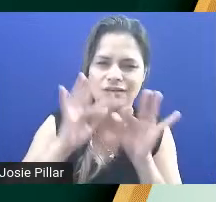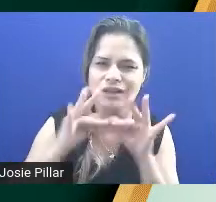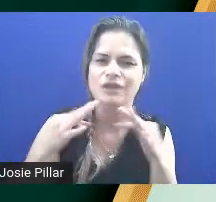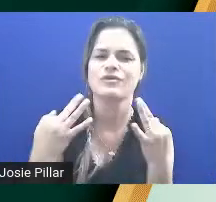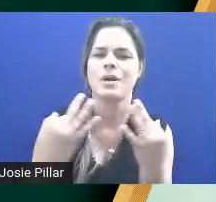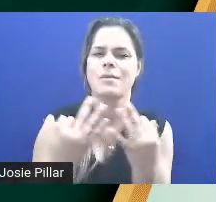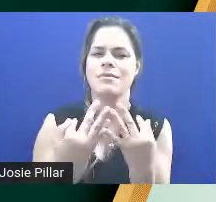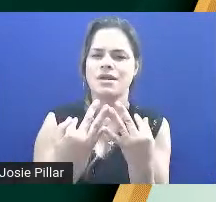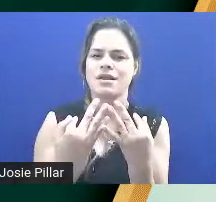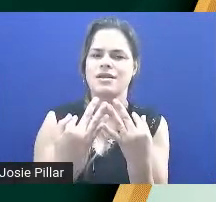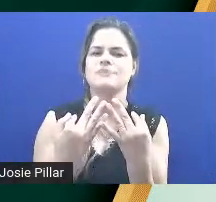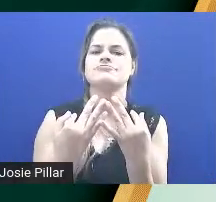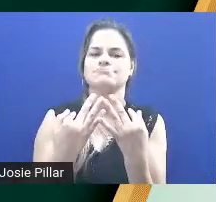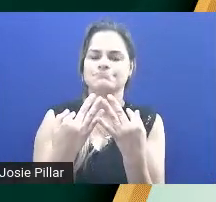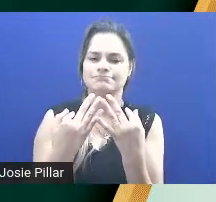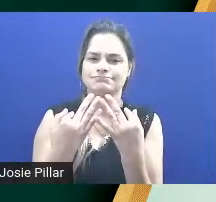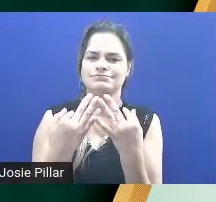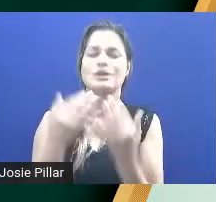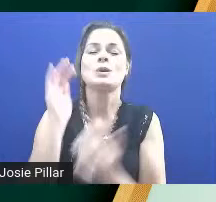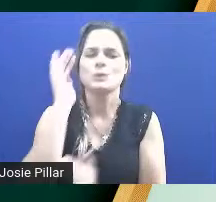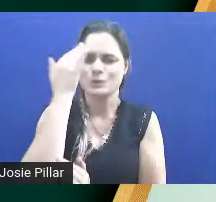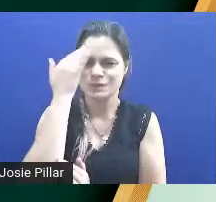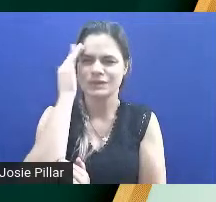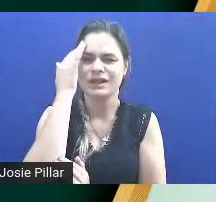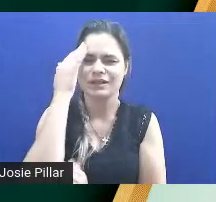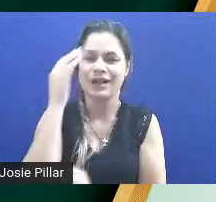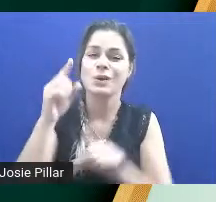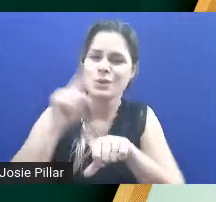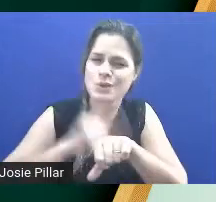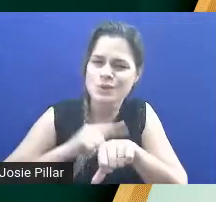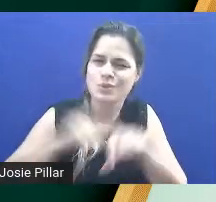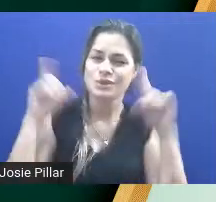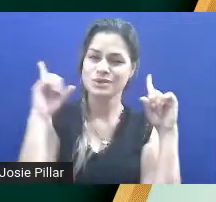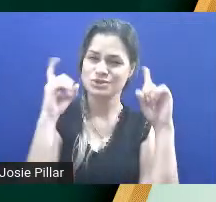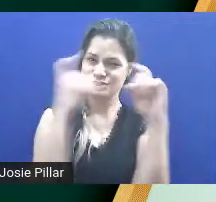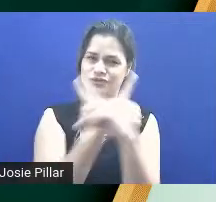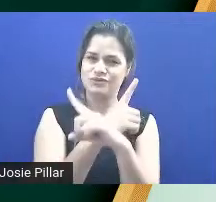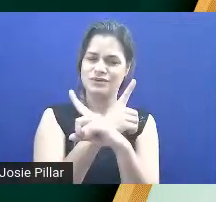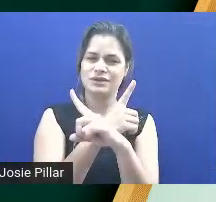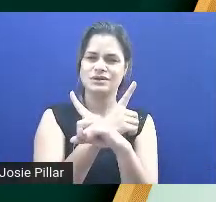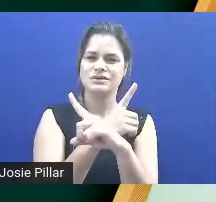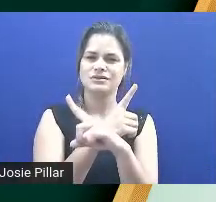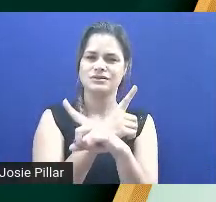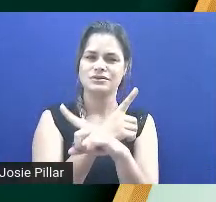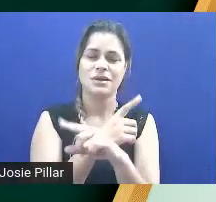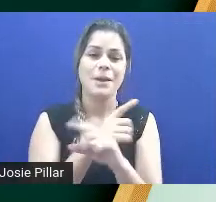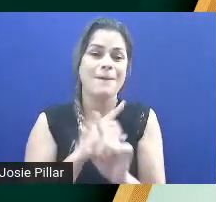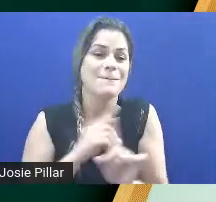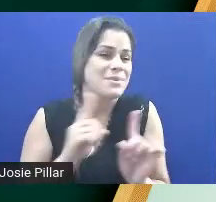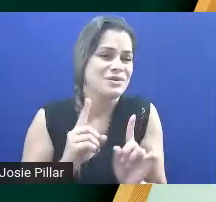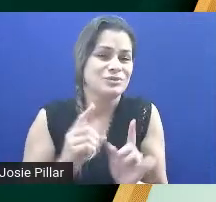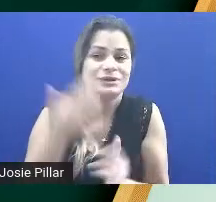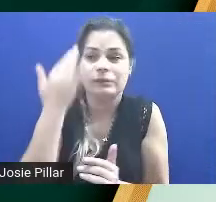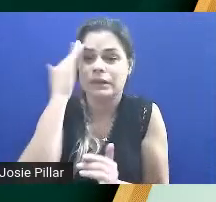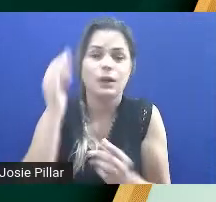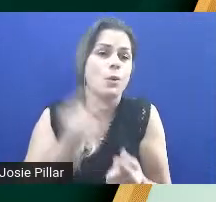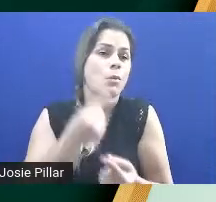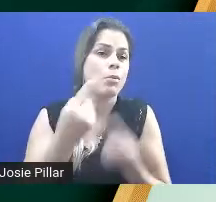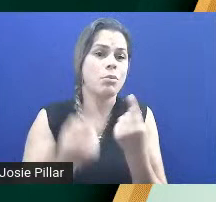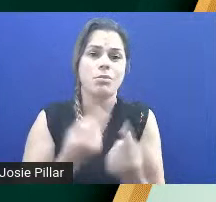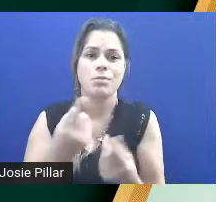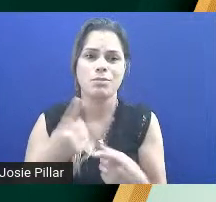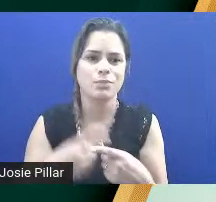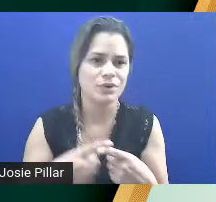nos compreender, mesmo nos nossos piores dias, ainda que sequer compreendessem nossas aflições. São e